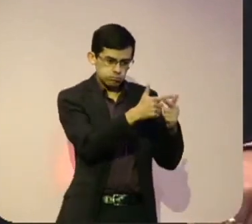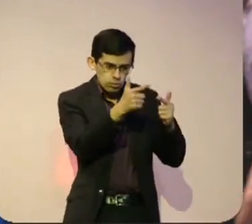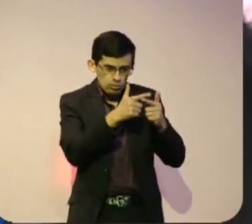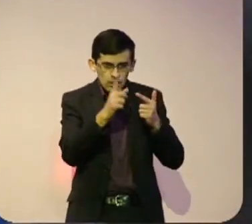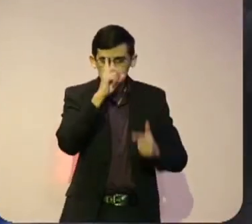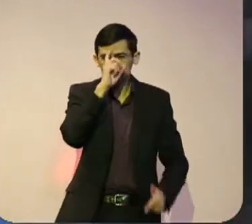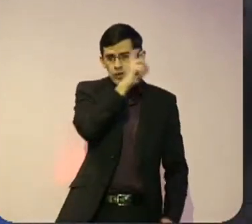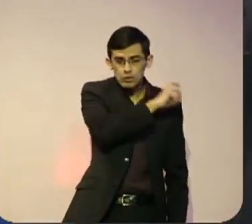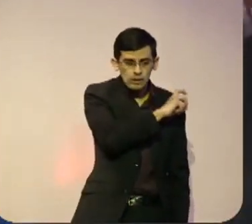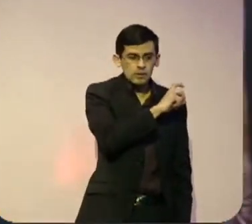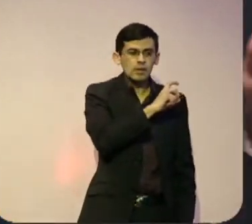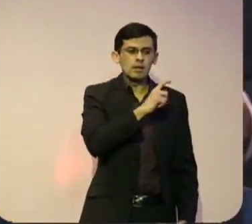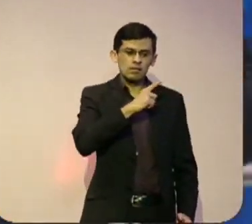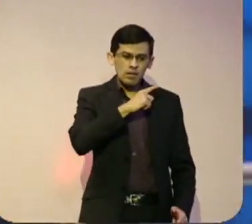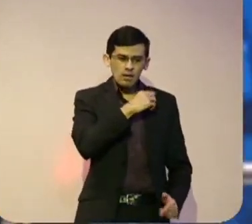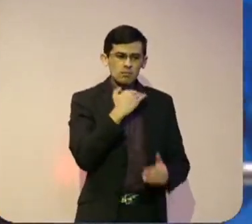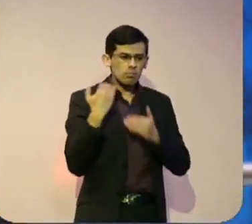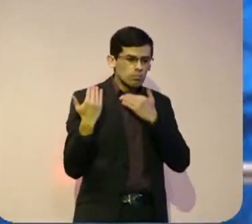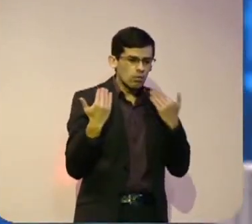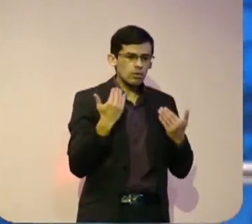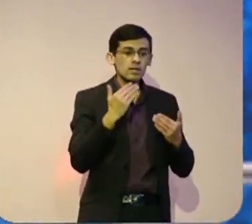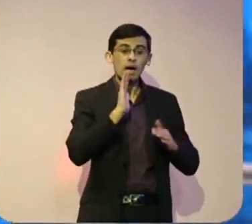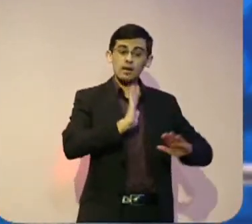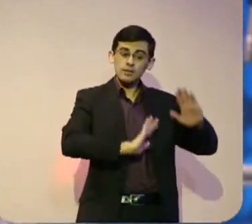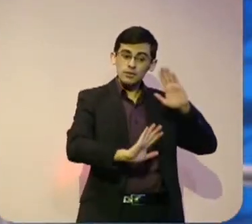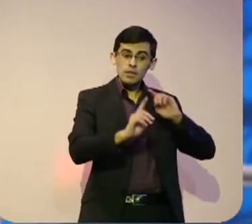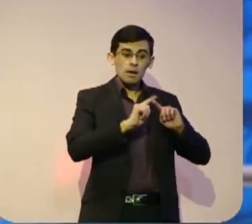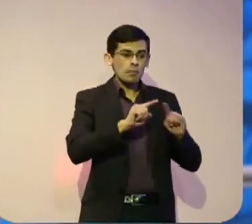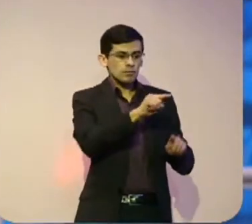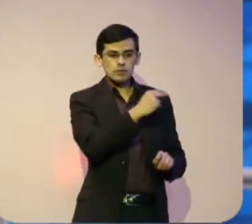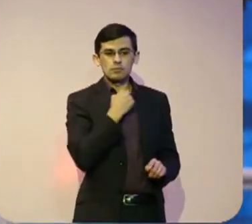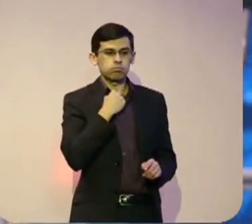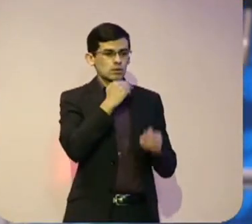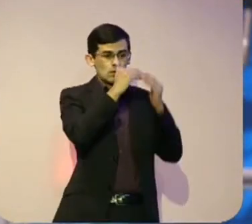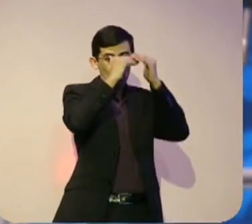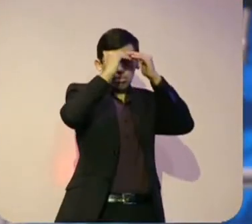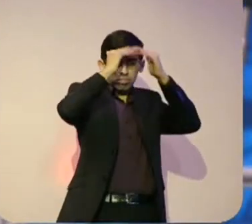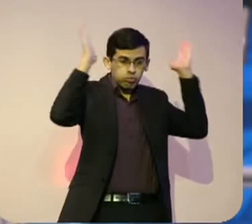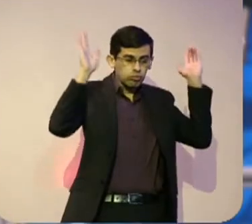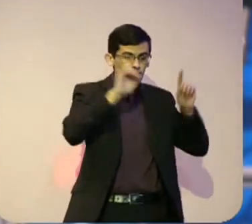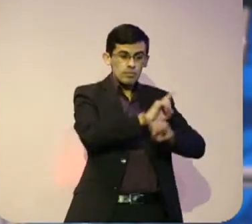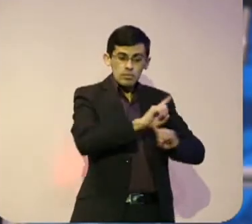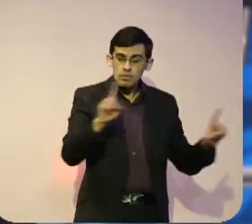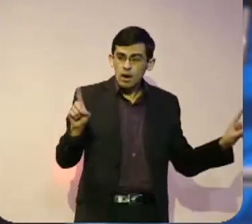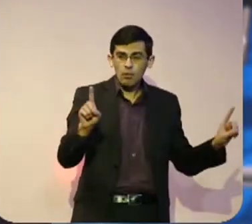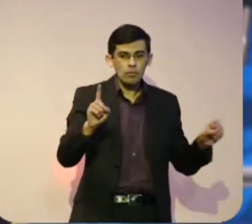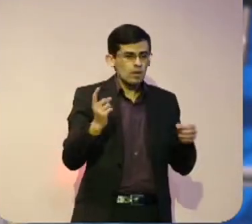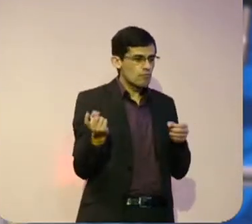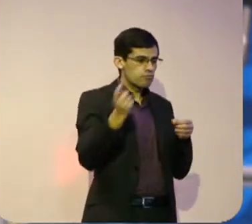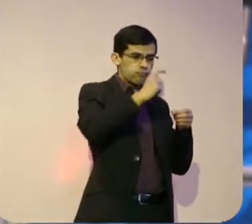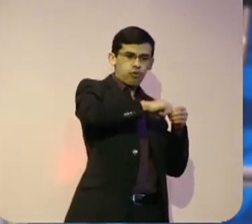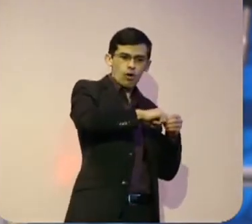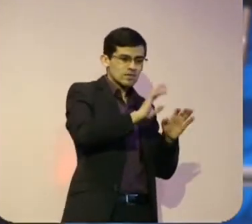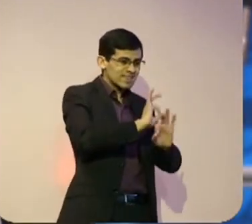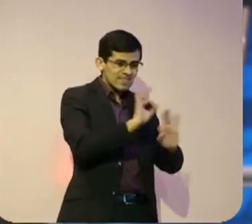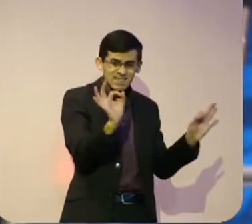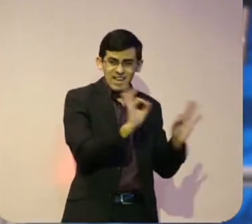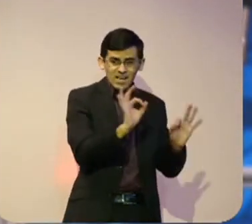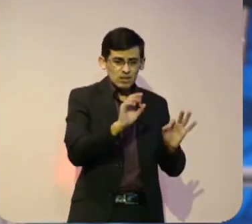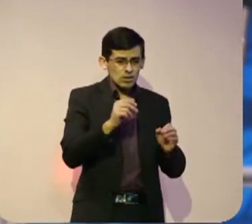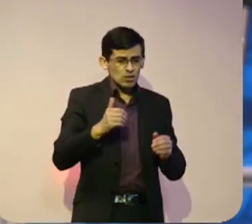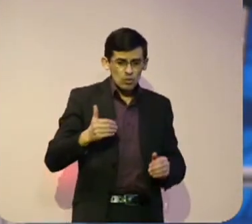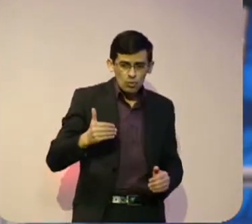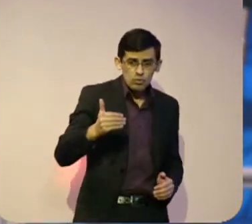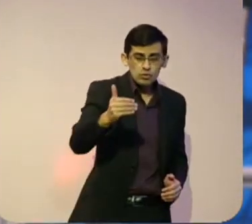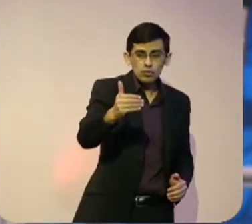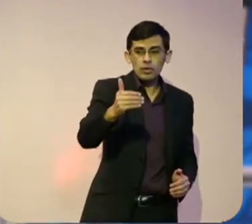por dificuldades, há risco de morte, mas não desistam, não retrocedam, não voltem atrás. Se você